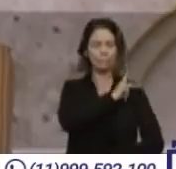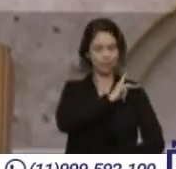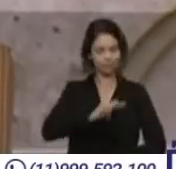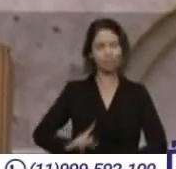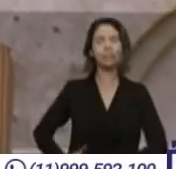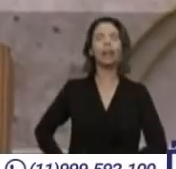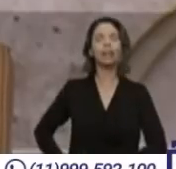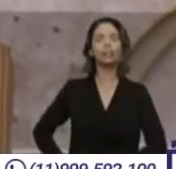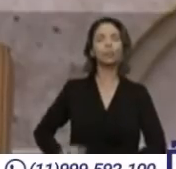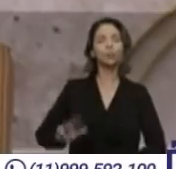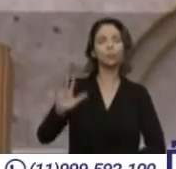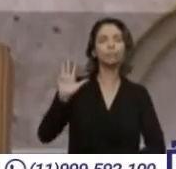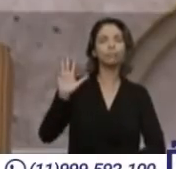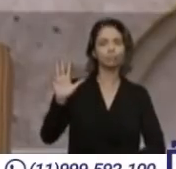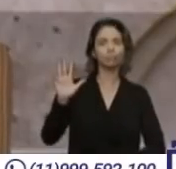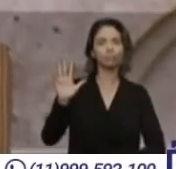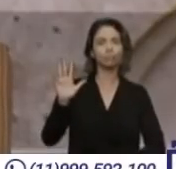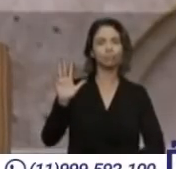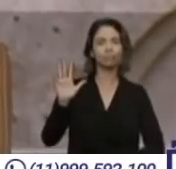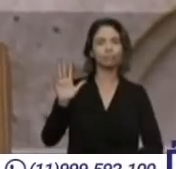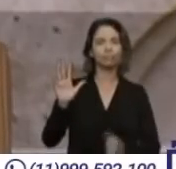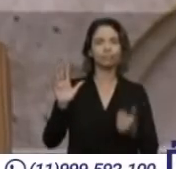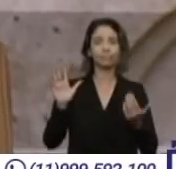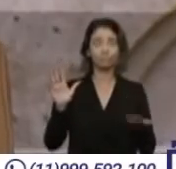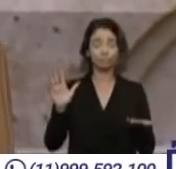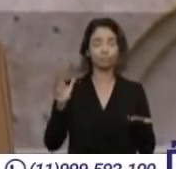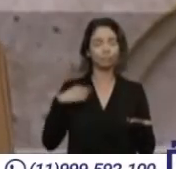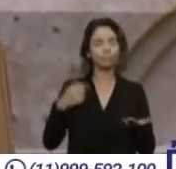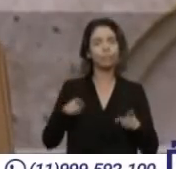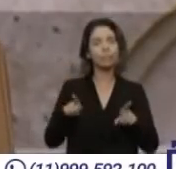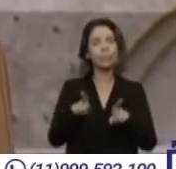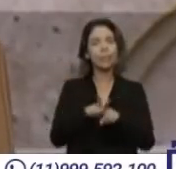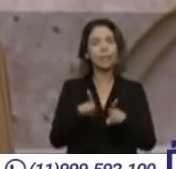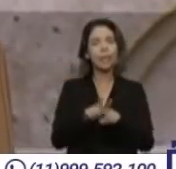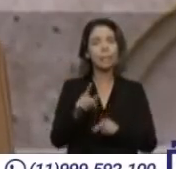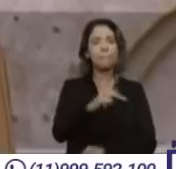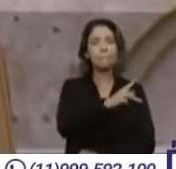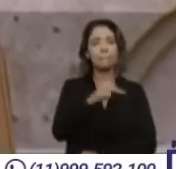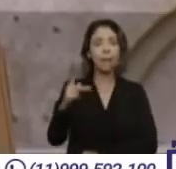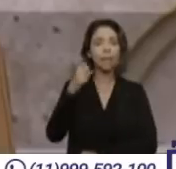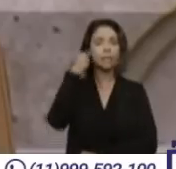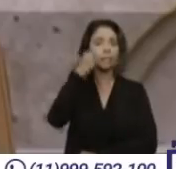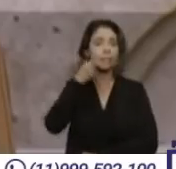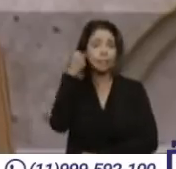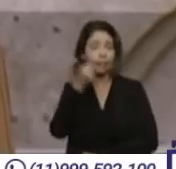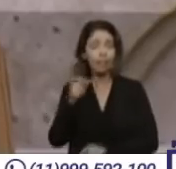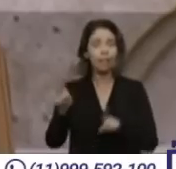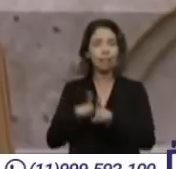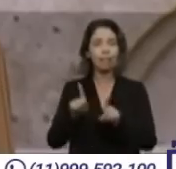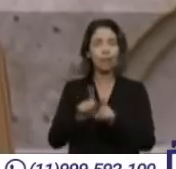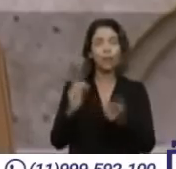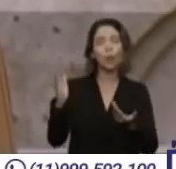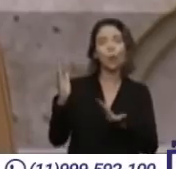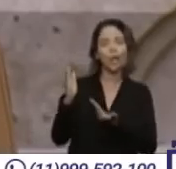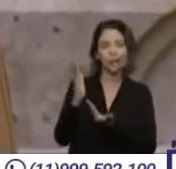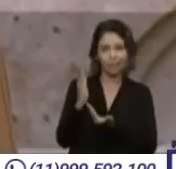República, Luiz Inácio Lula da Silva. Senhor presidente do Senado e do Congresso